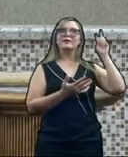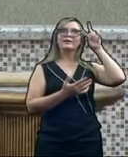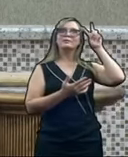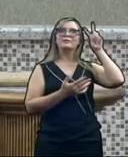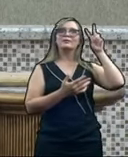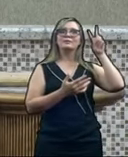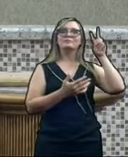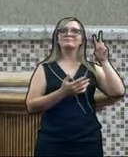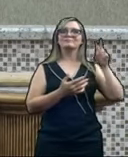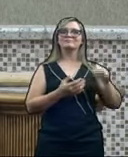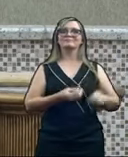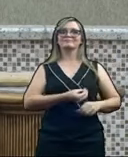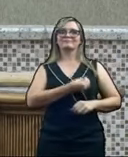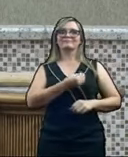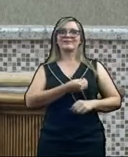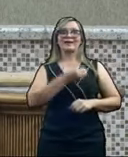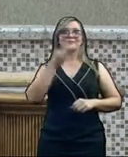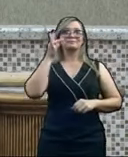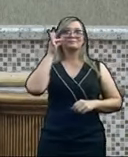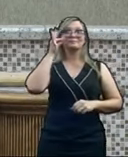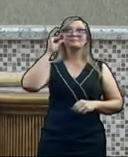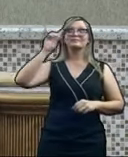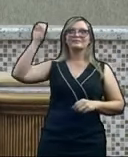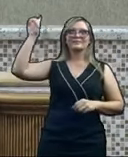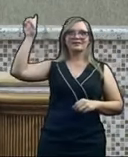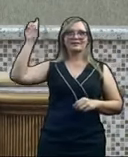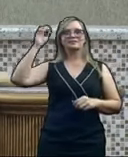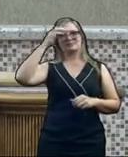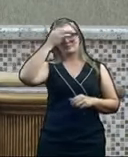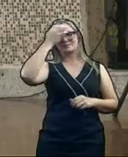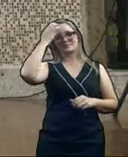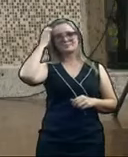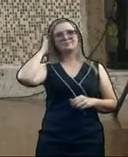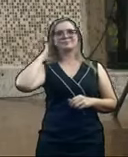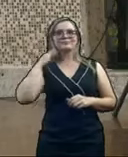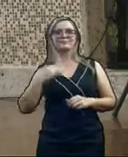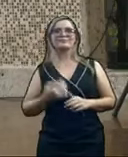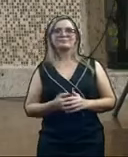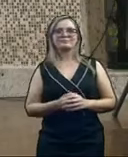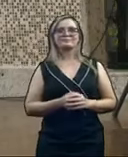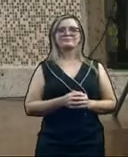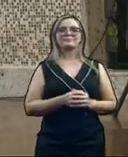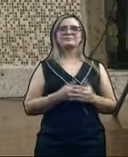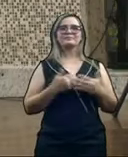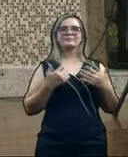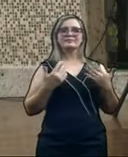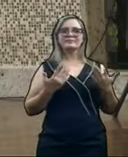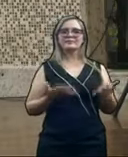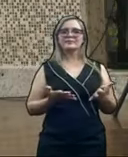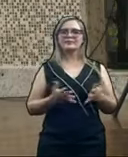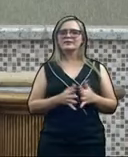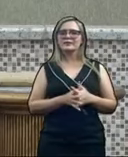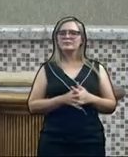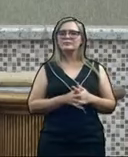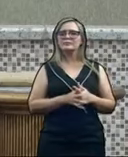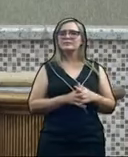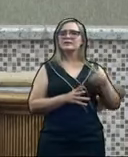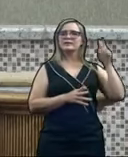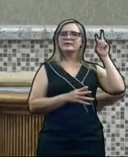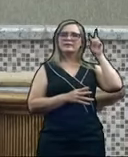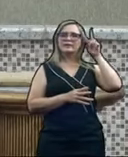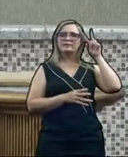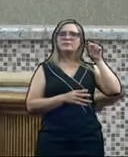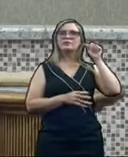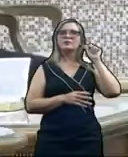com Deus mas ele faz um voto e faz todas as suas argumentações e